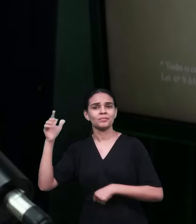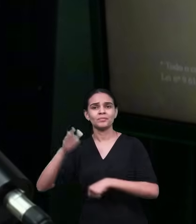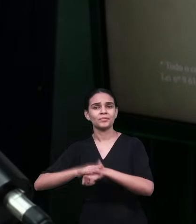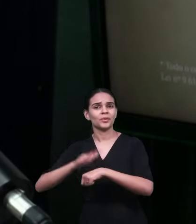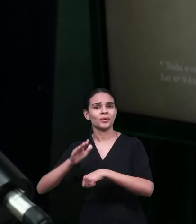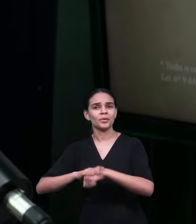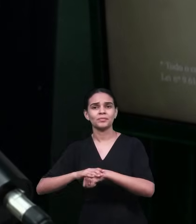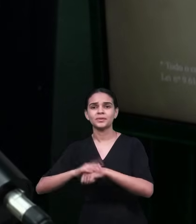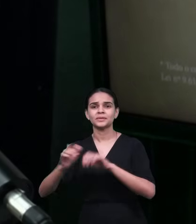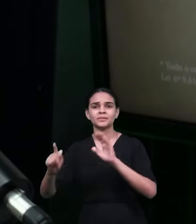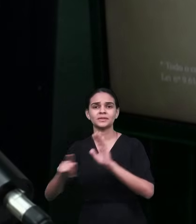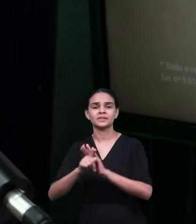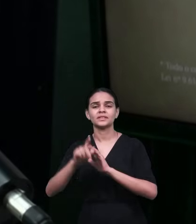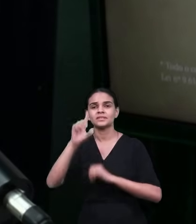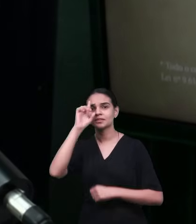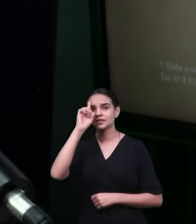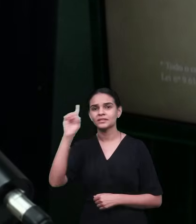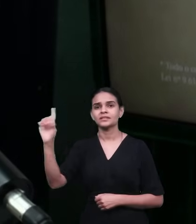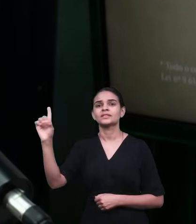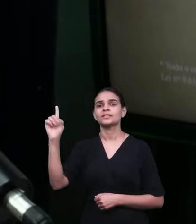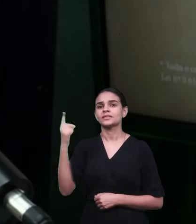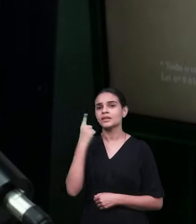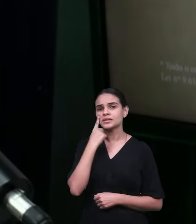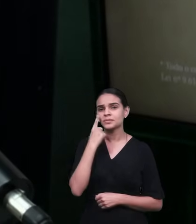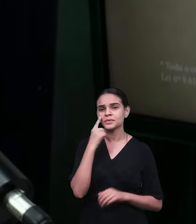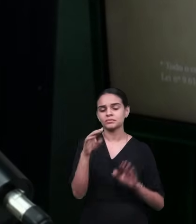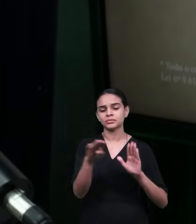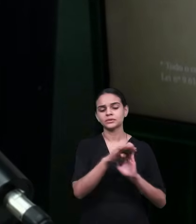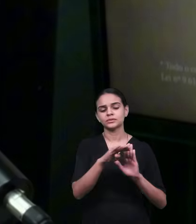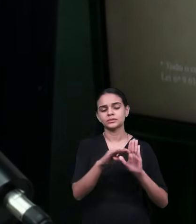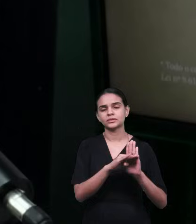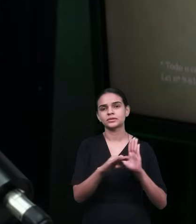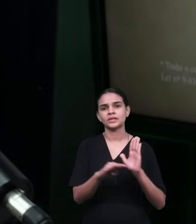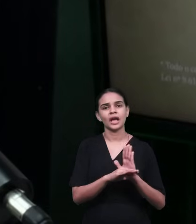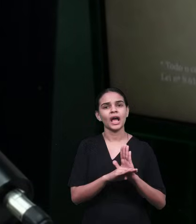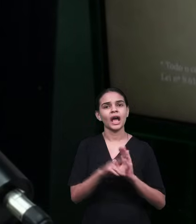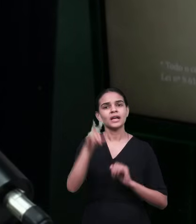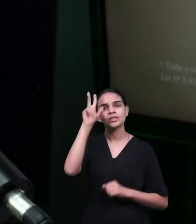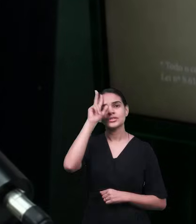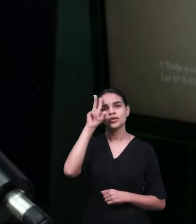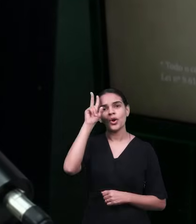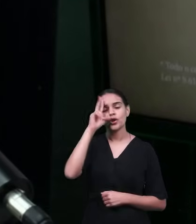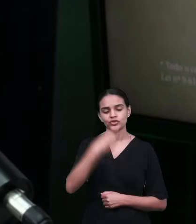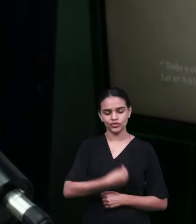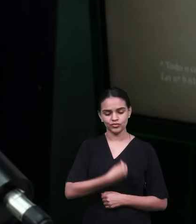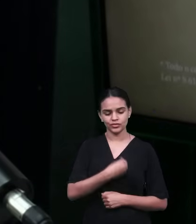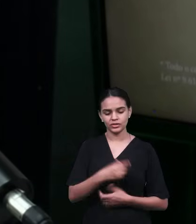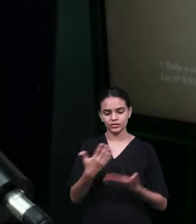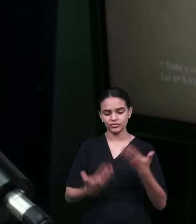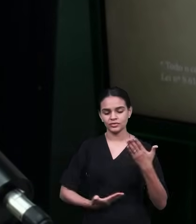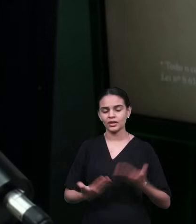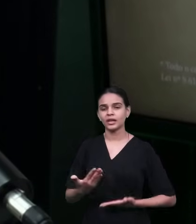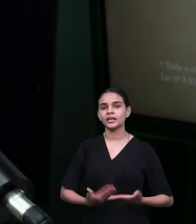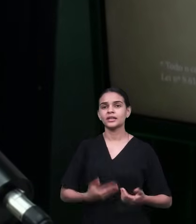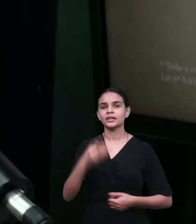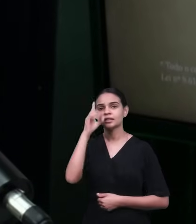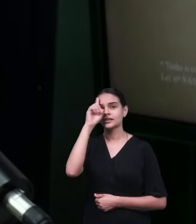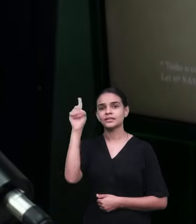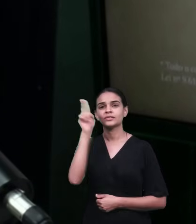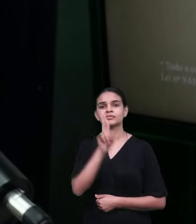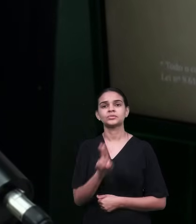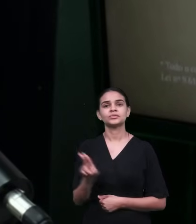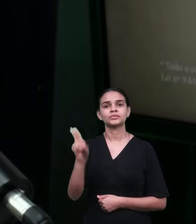lemos aqui e temos acompanhado ao longo dos programas a história de servos, né, que foram instrumentos nas mãos do